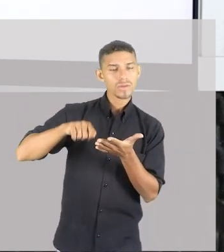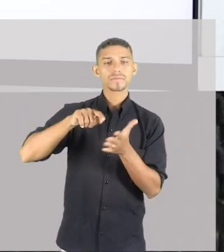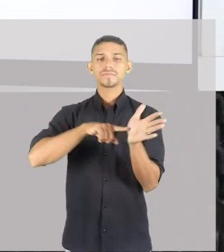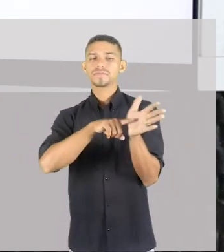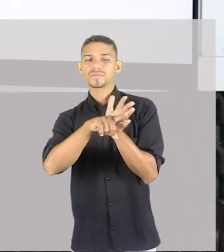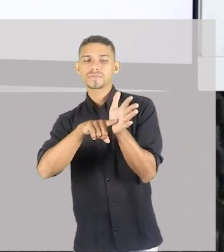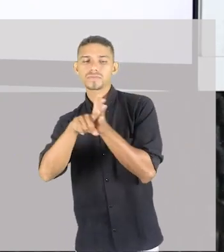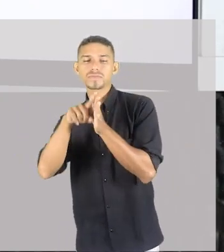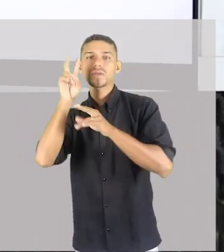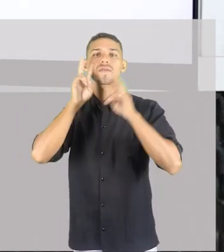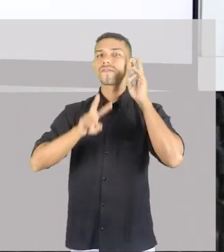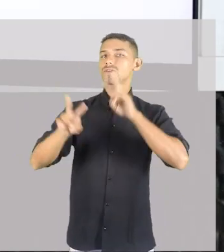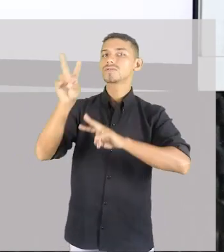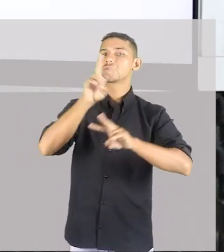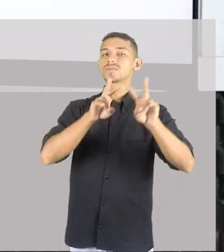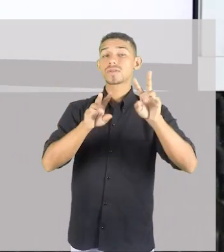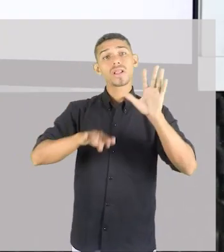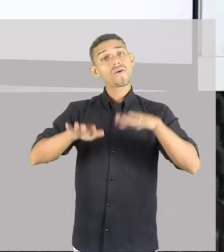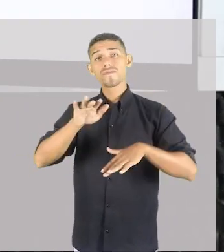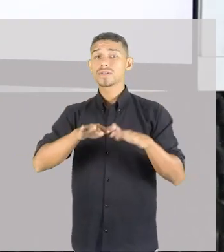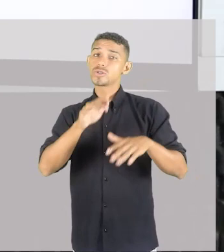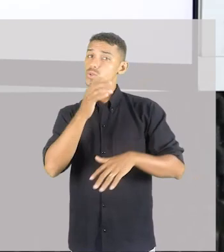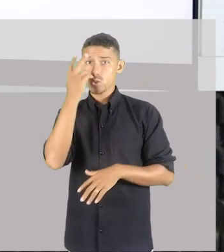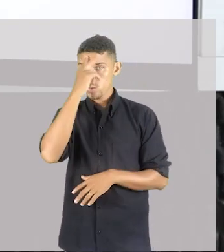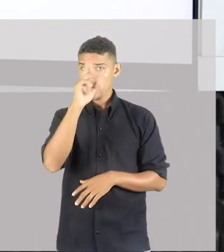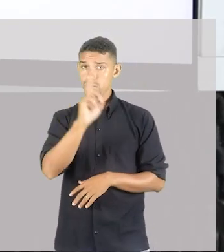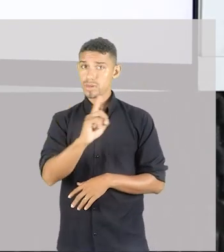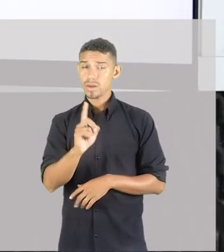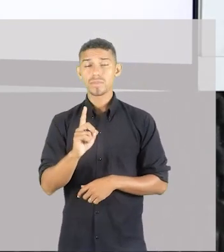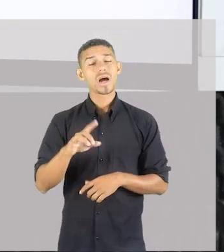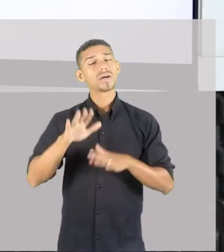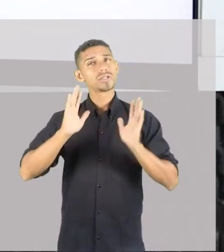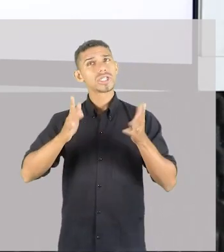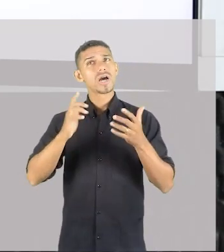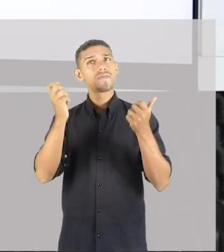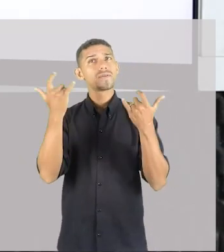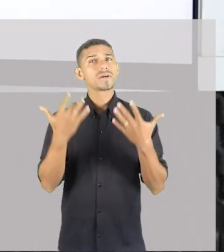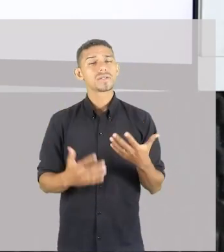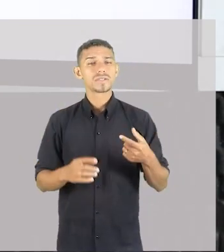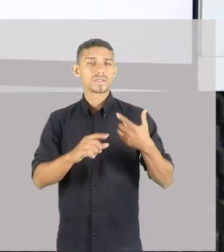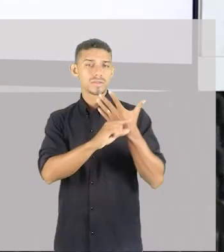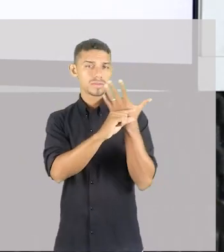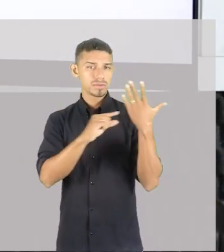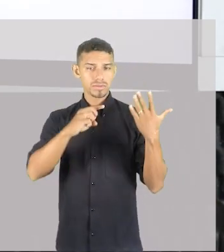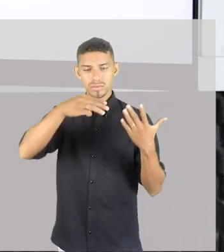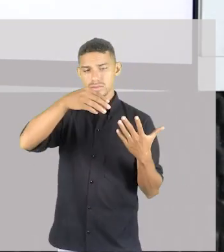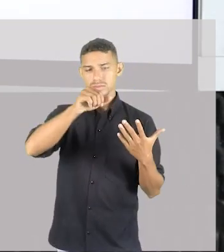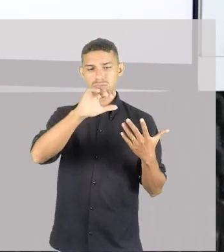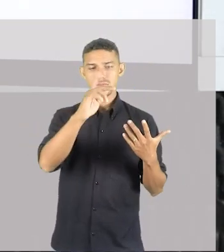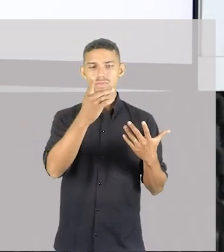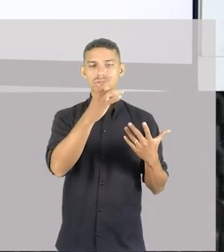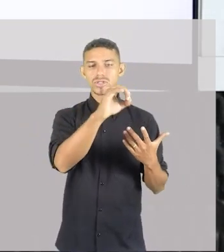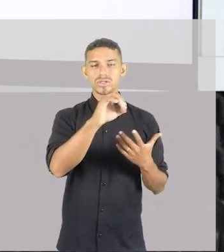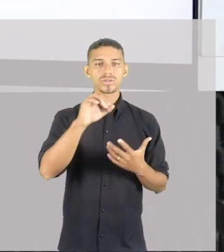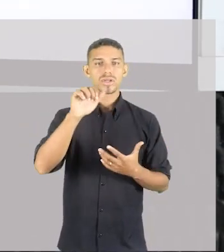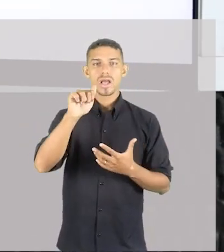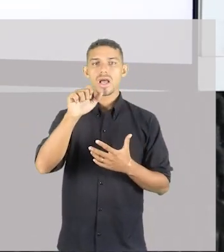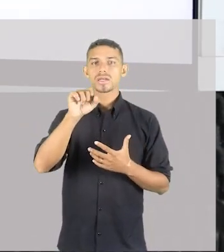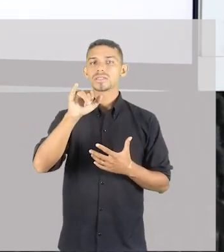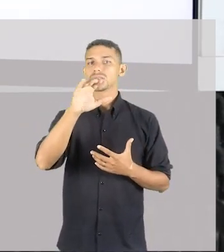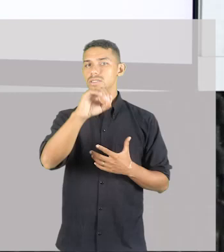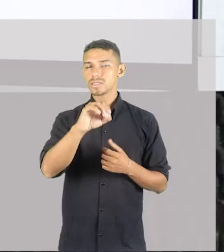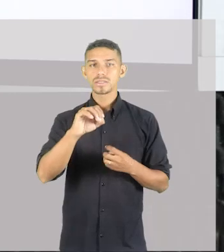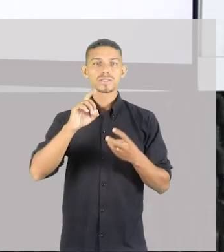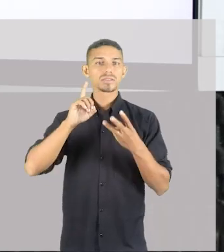Ou seja, você sabe que, talvez não lembre, né? Mas eu vou falar de Machado de Assis, José de Alencar. E aí, quando você fala de